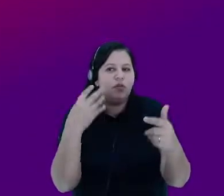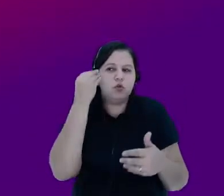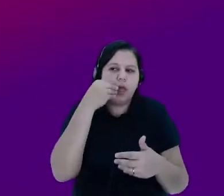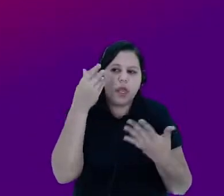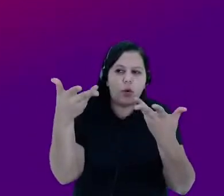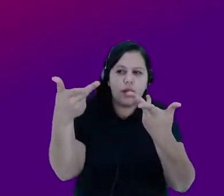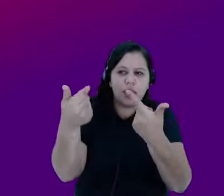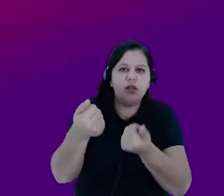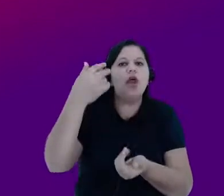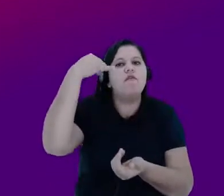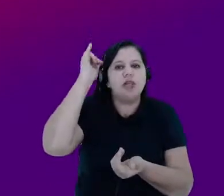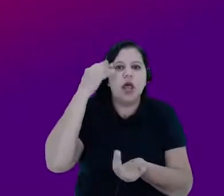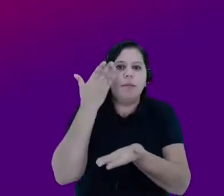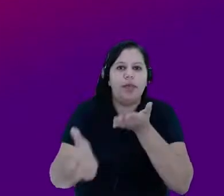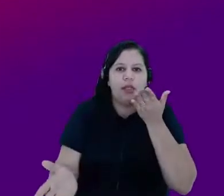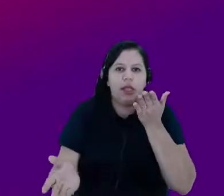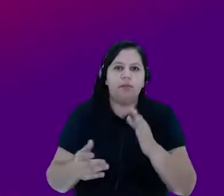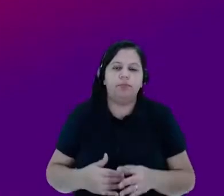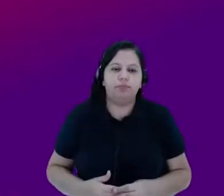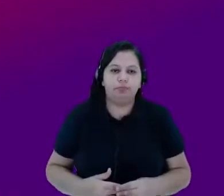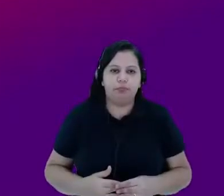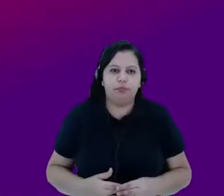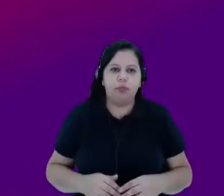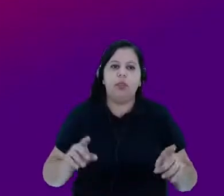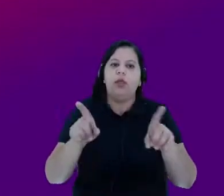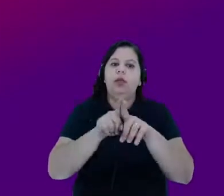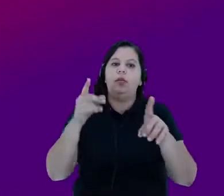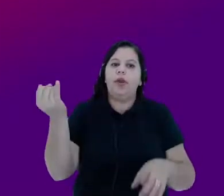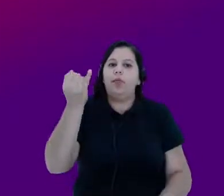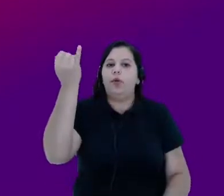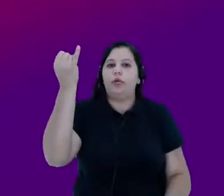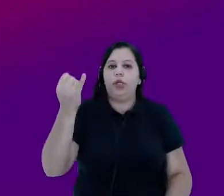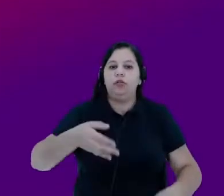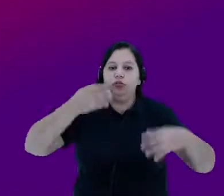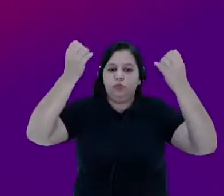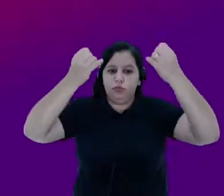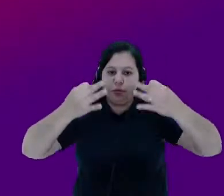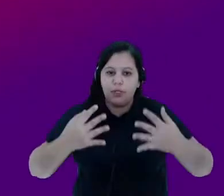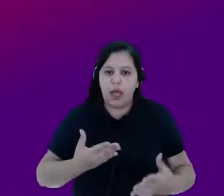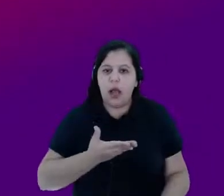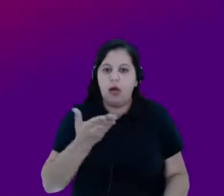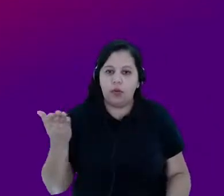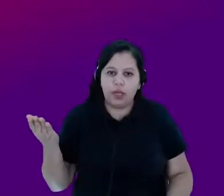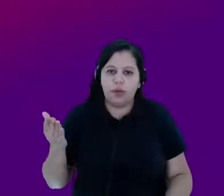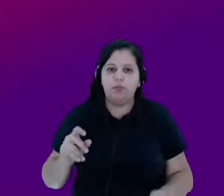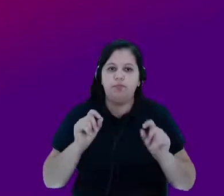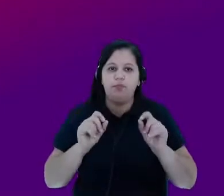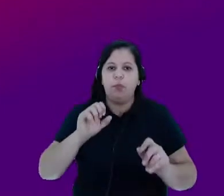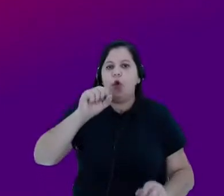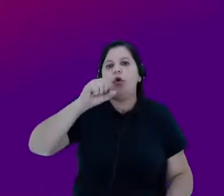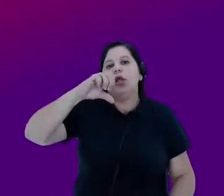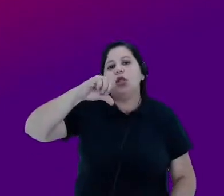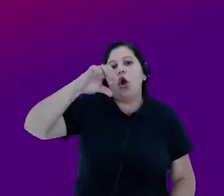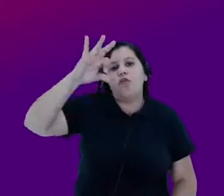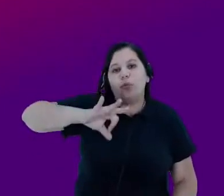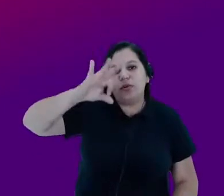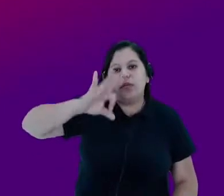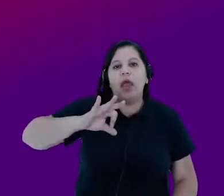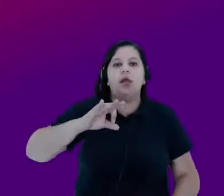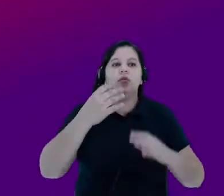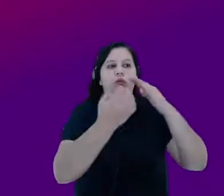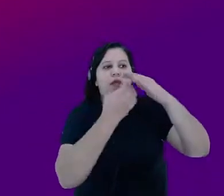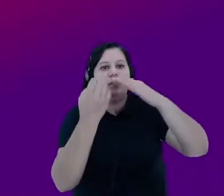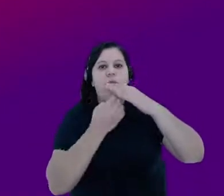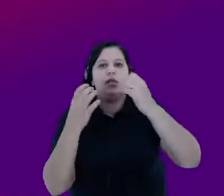né? Outro ponto que eu acho bem interessante trazer é que 89% das seguradoras se preocupou demais em manter o